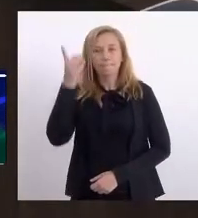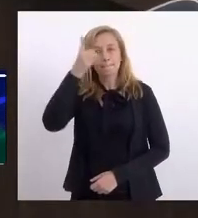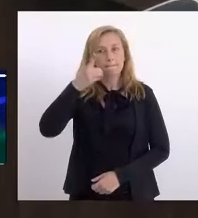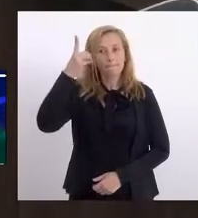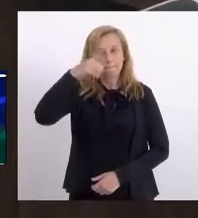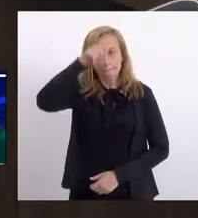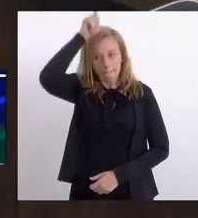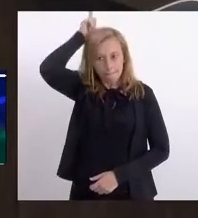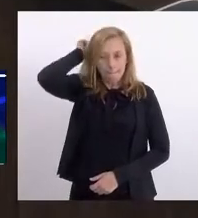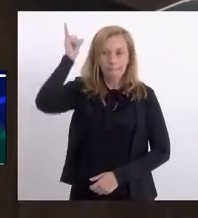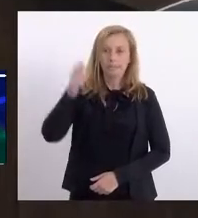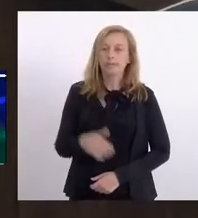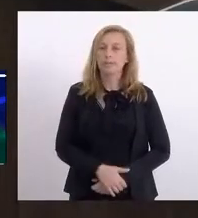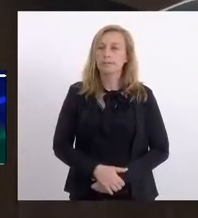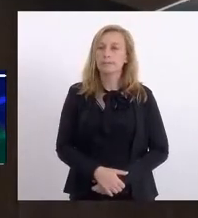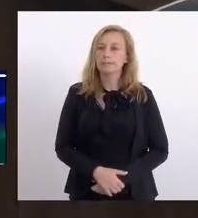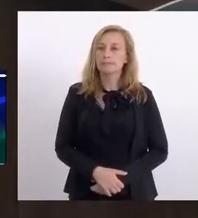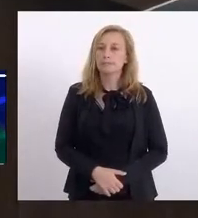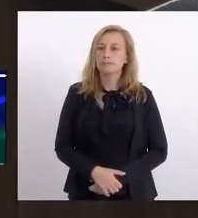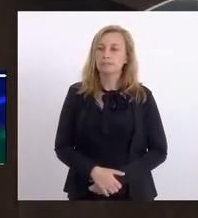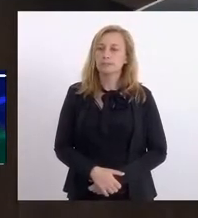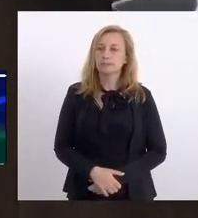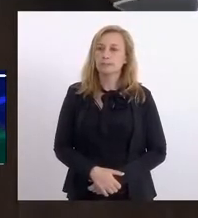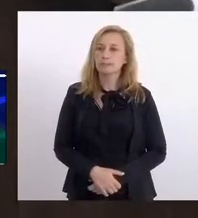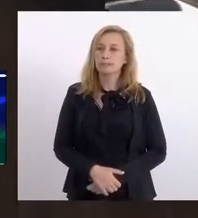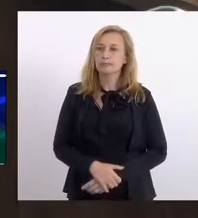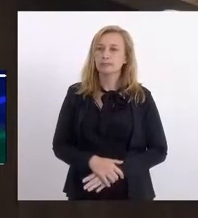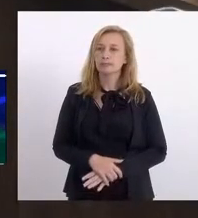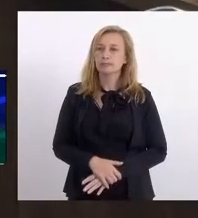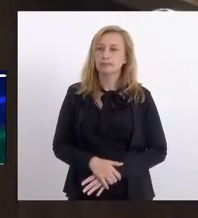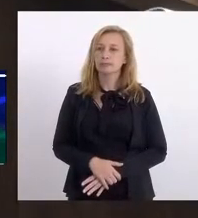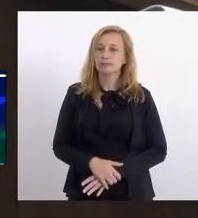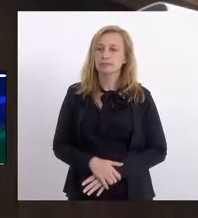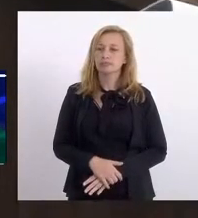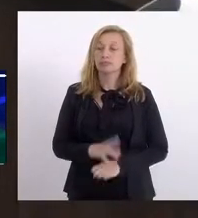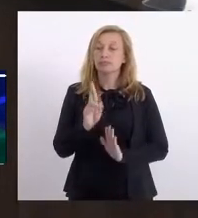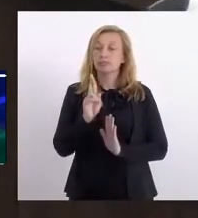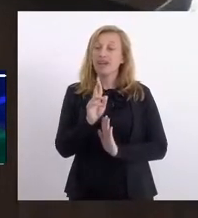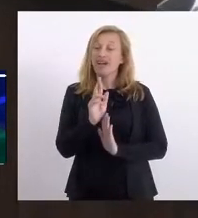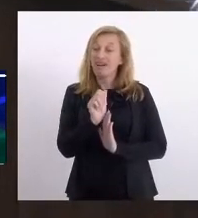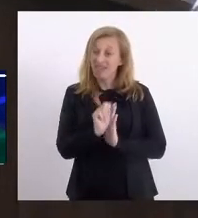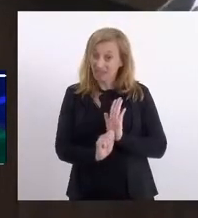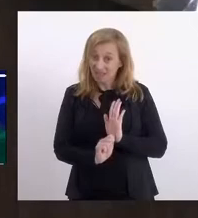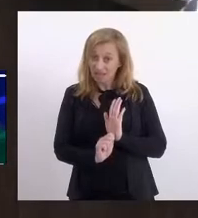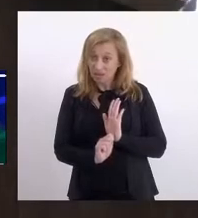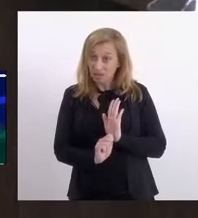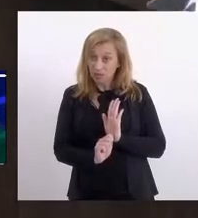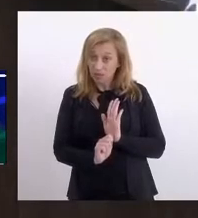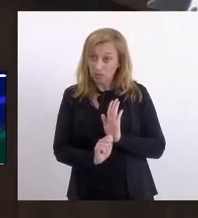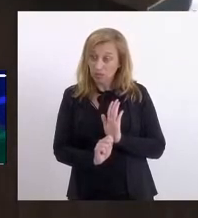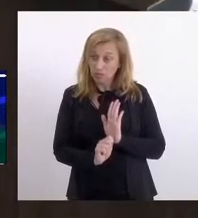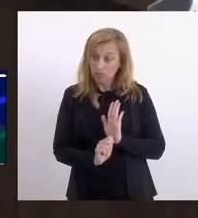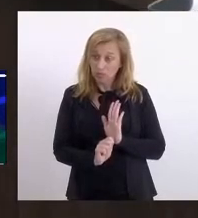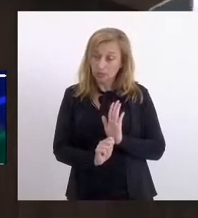Paulo. Quanto à redação do parecer, tem